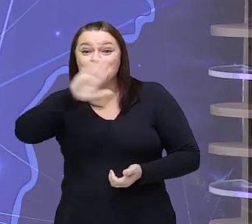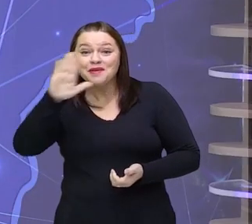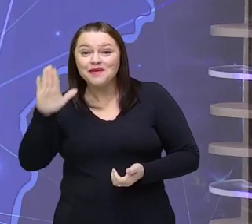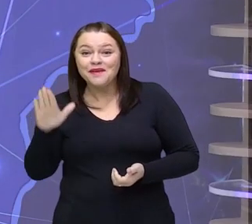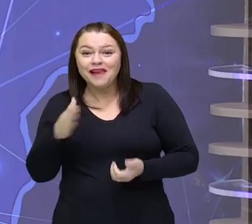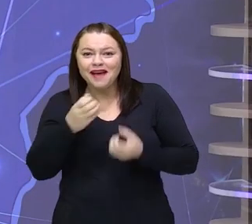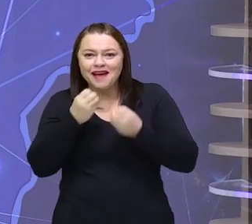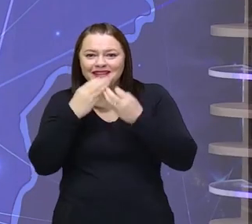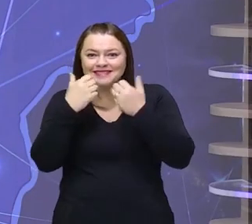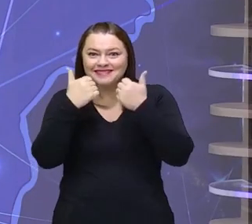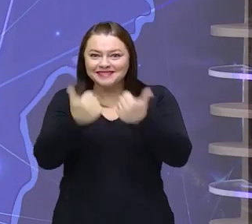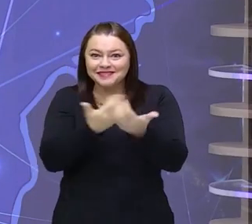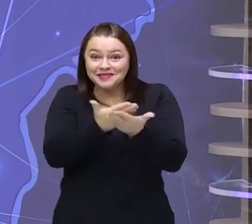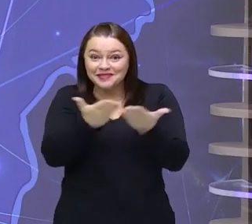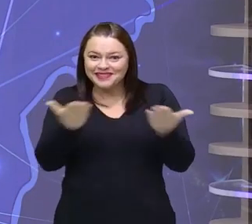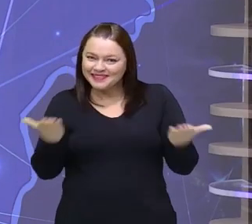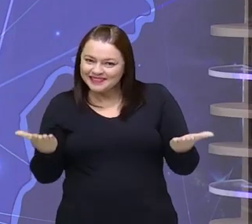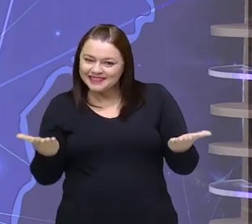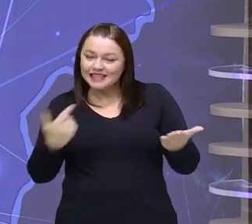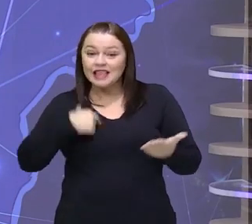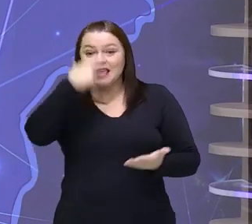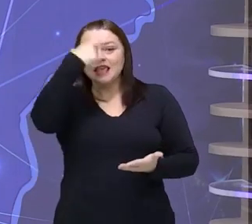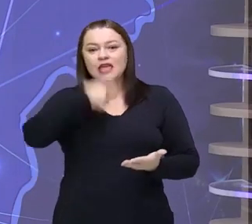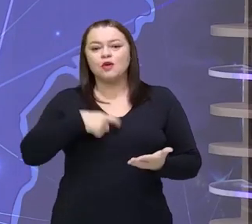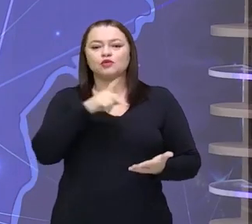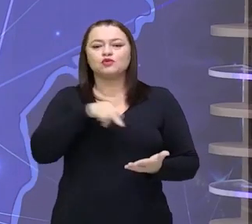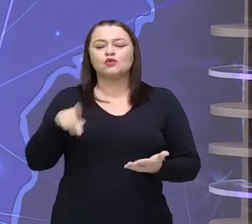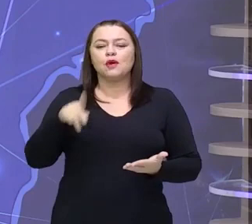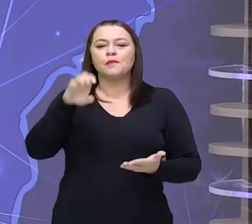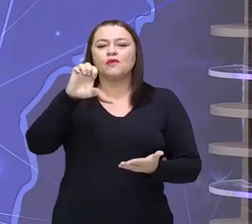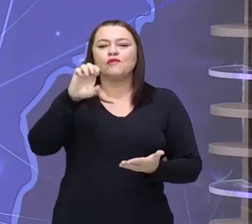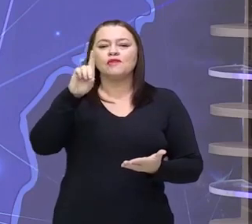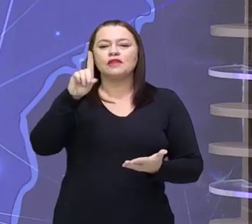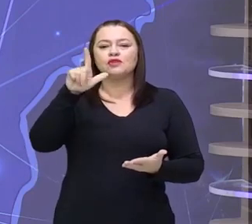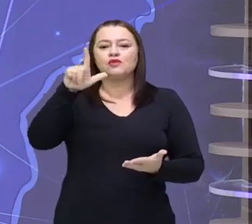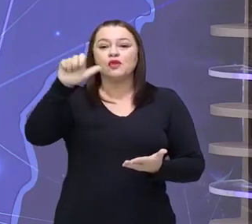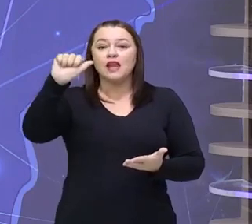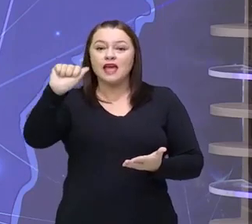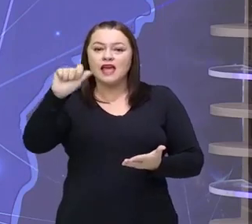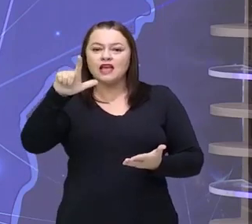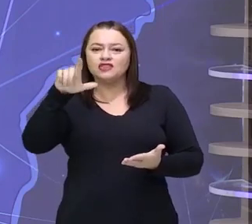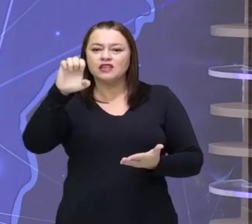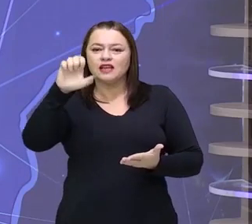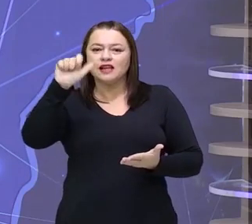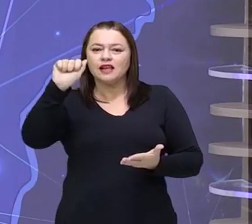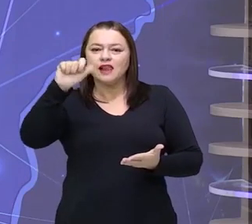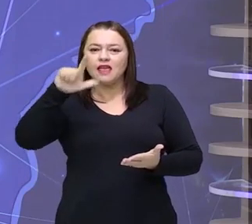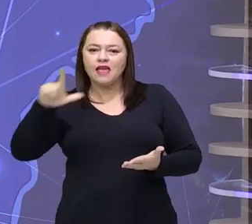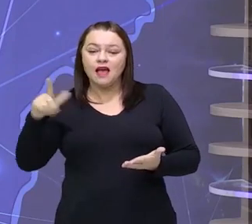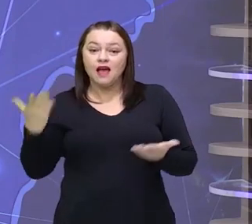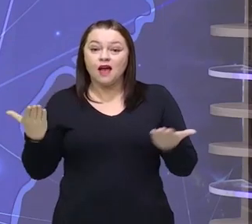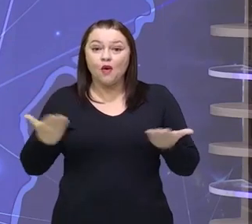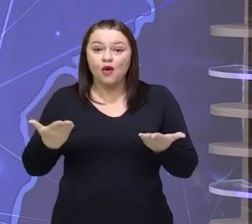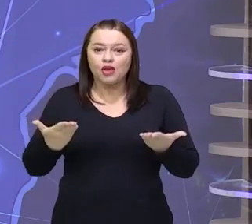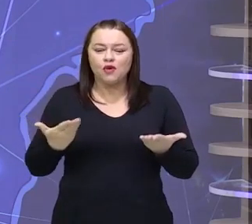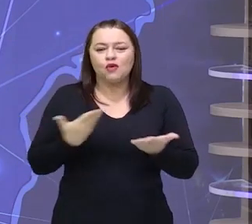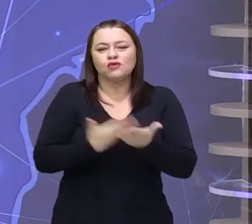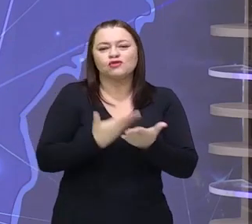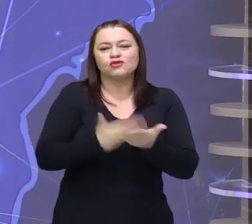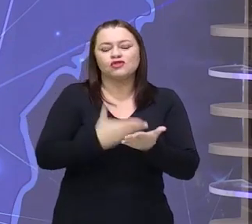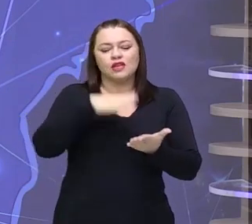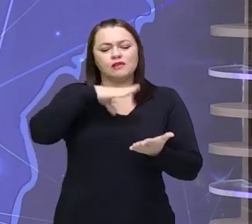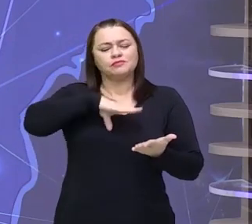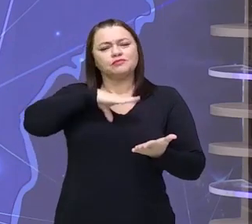Olá, pessoal, tudo bem com vocês? Eu sou a professora Edila Leal e hoje nós teremos aula de